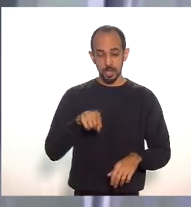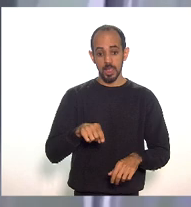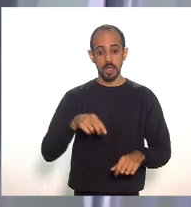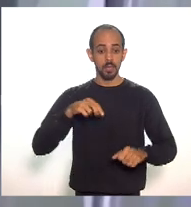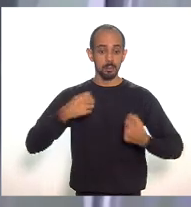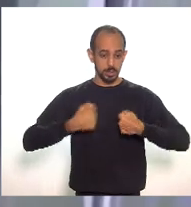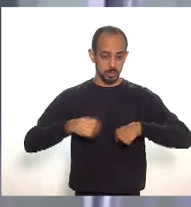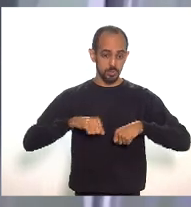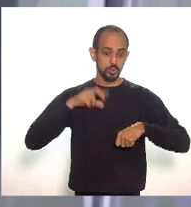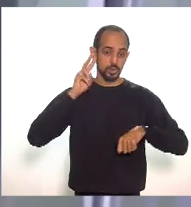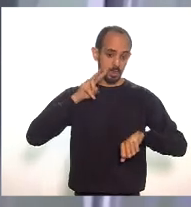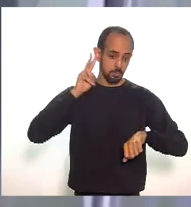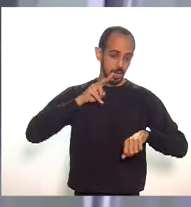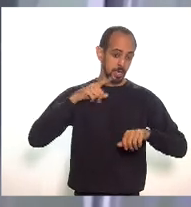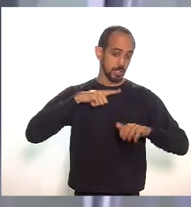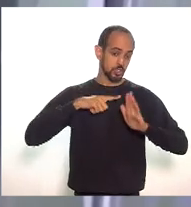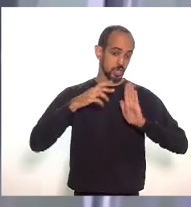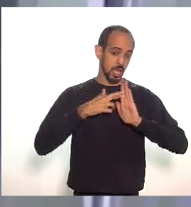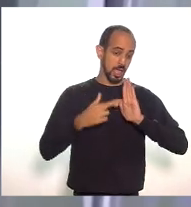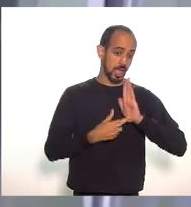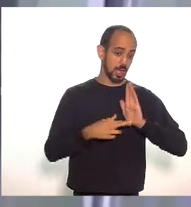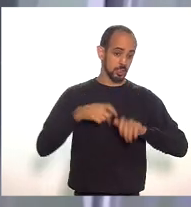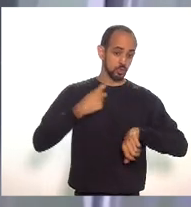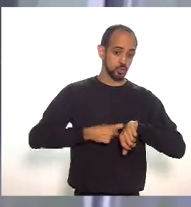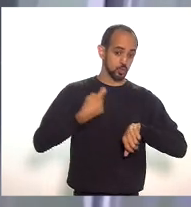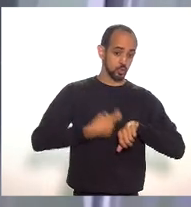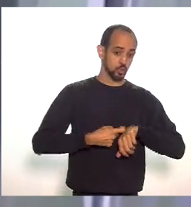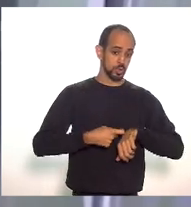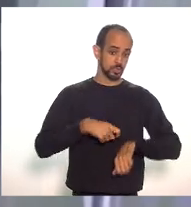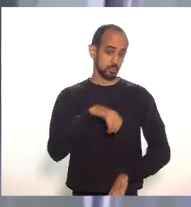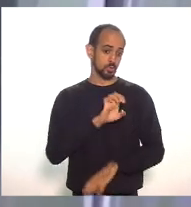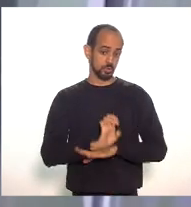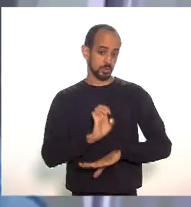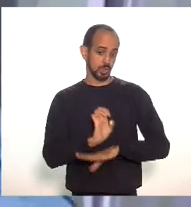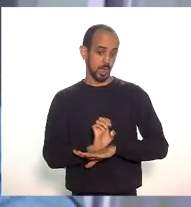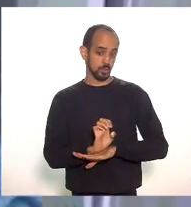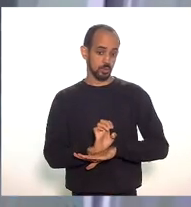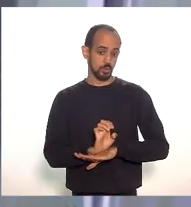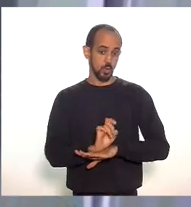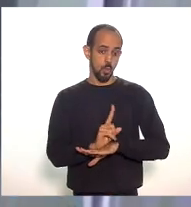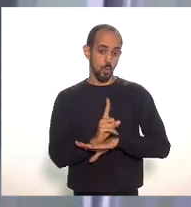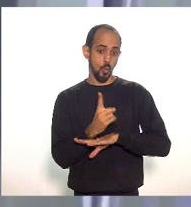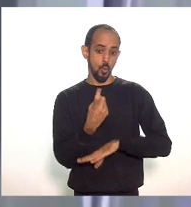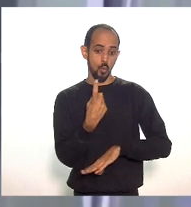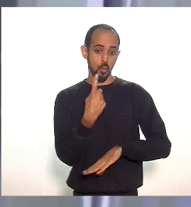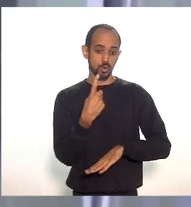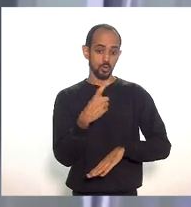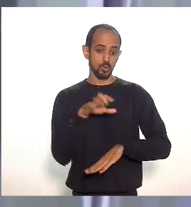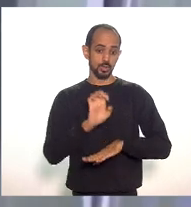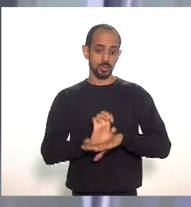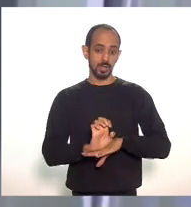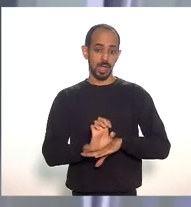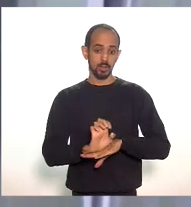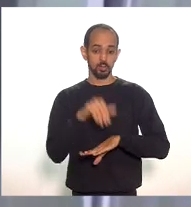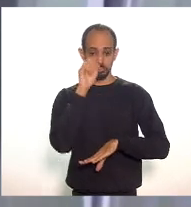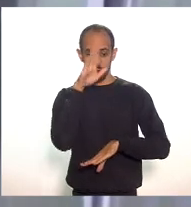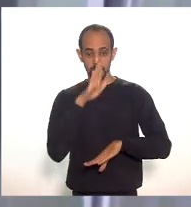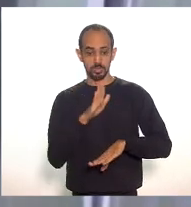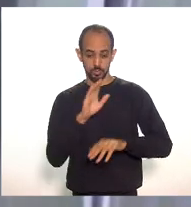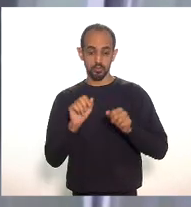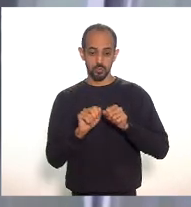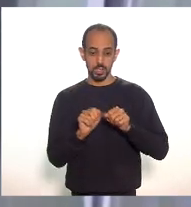havia havia regras duras para o estado a aderir aquele regime uma do estado da federação que fez isso né em